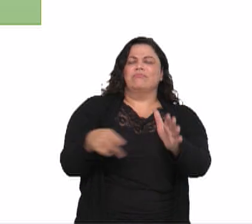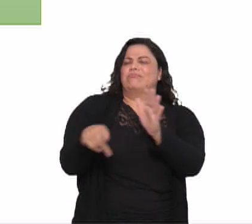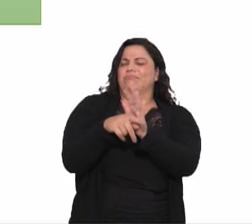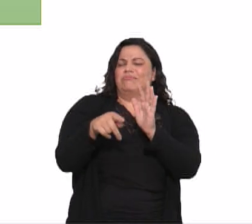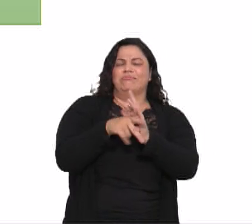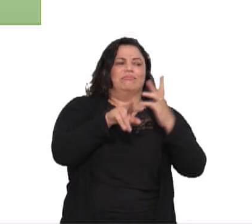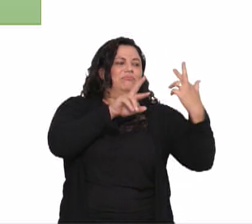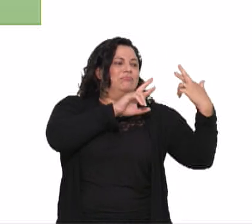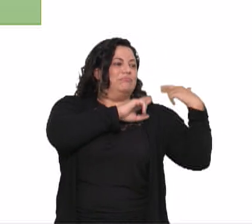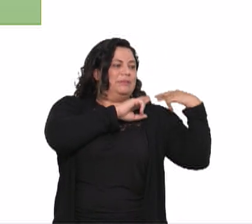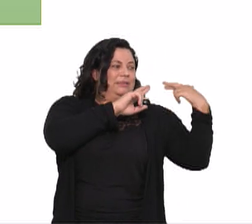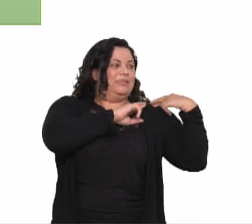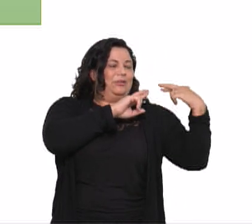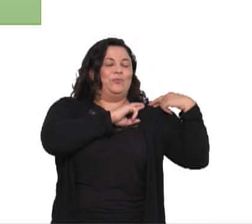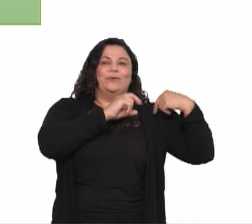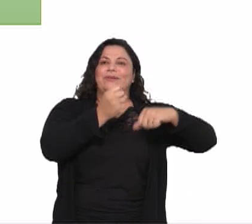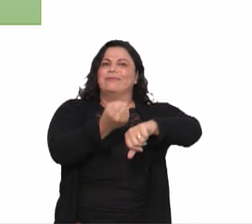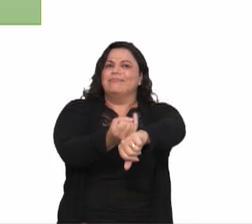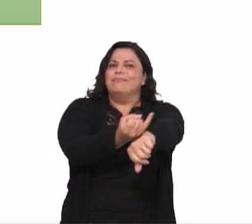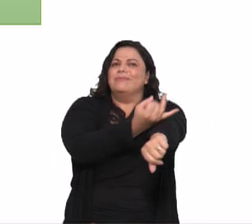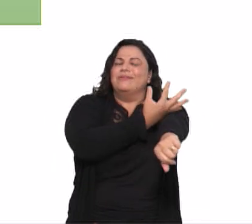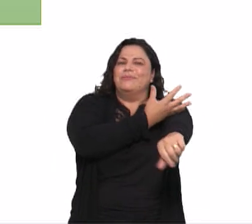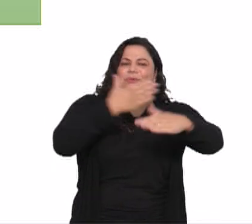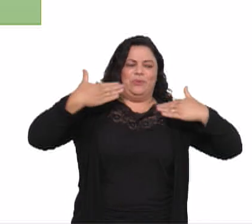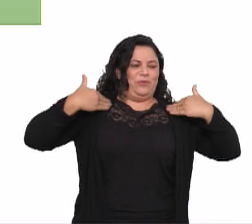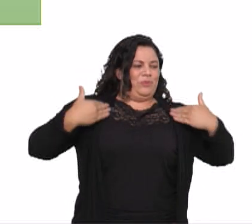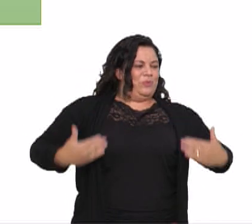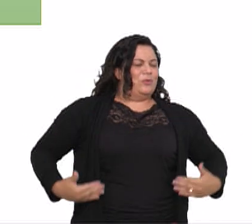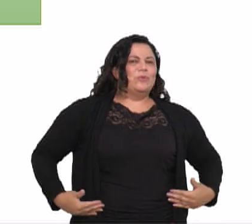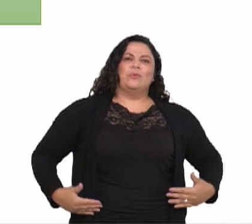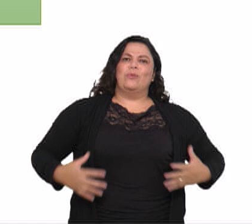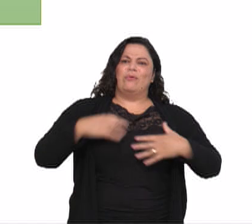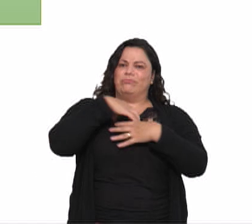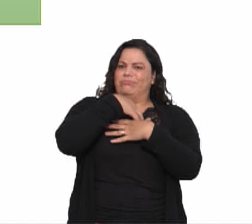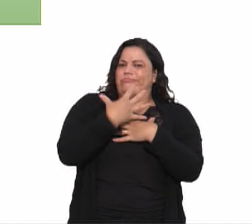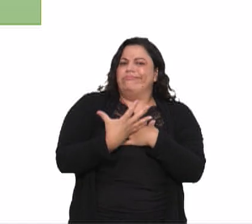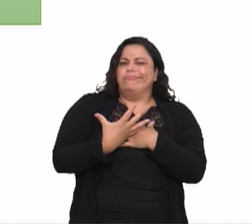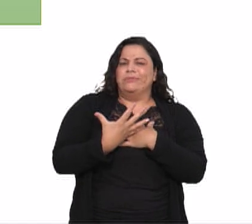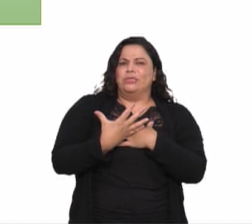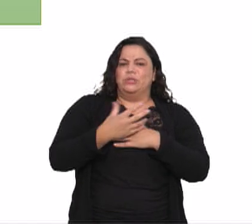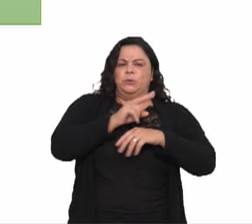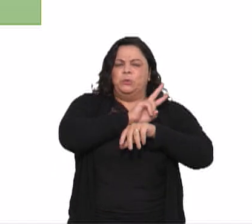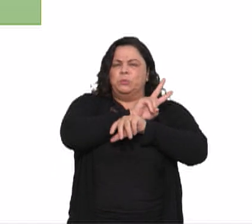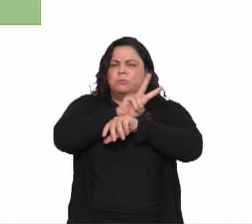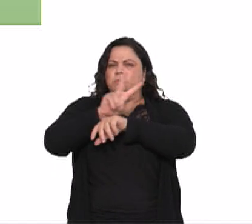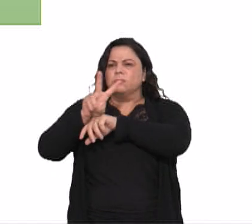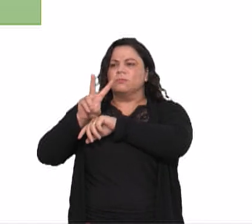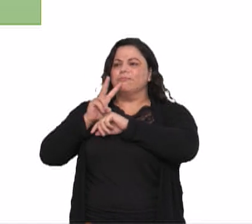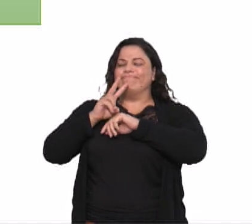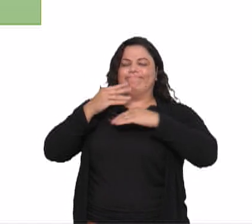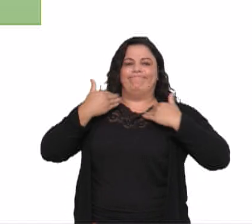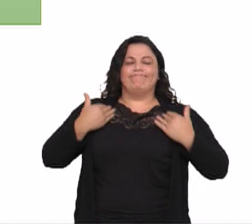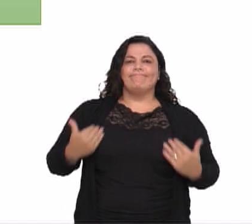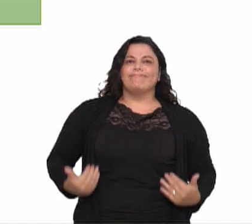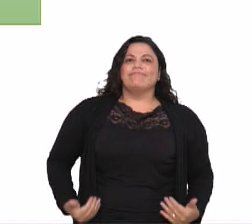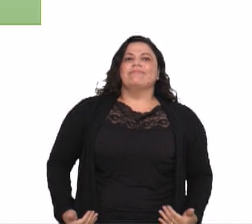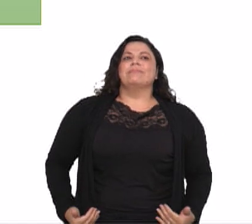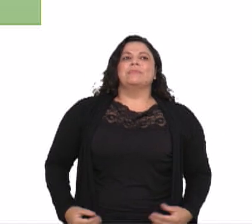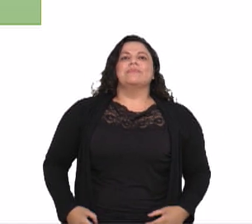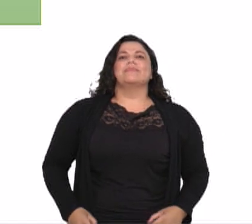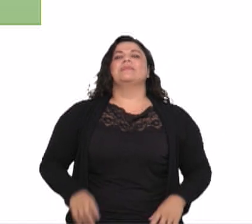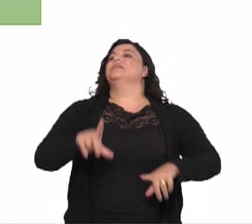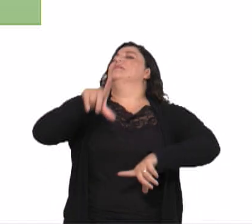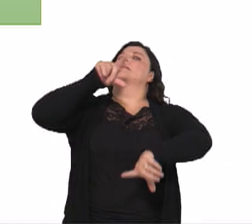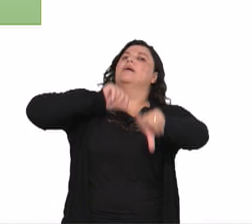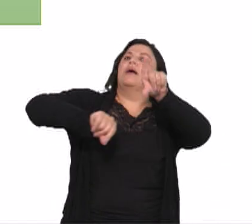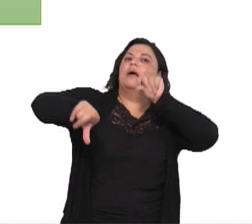responsável pelas emoções do corpo e também pelo instinto de autoconservação, de autopreservação. As